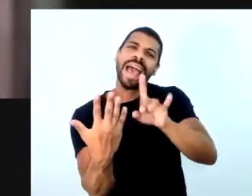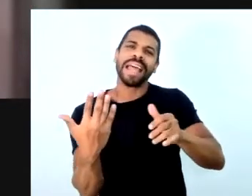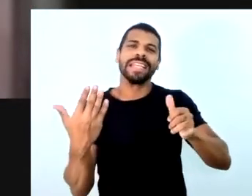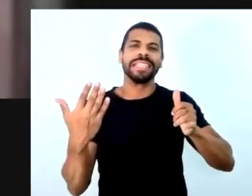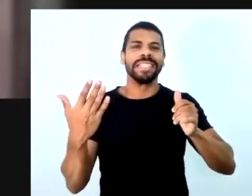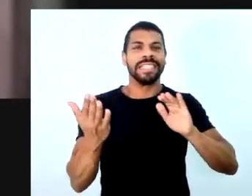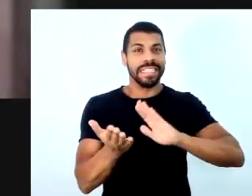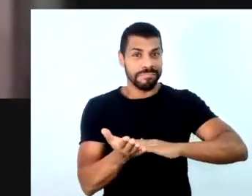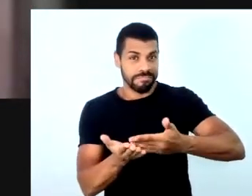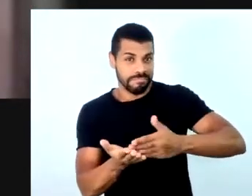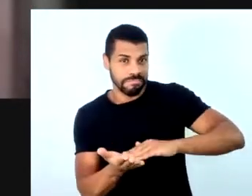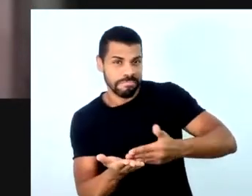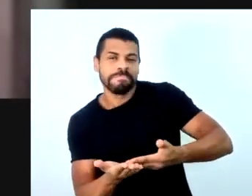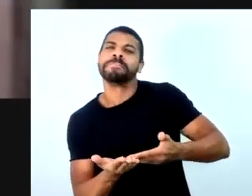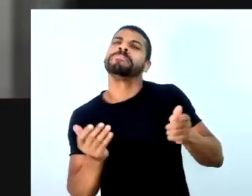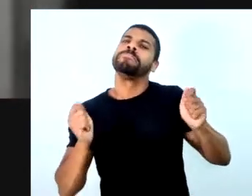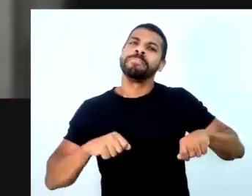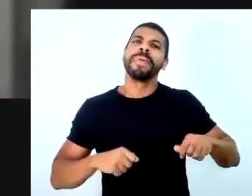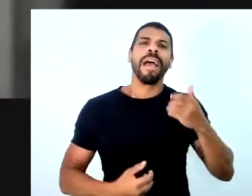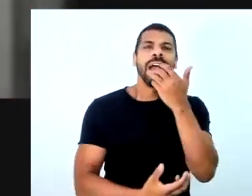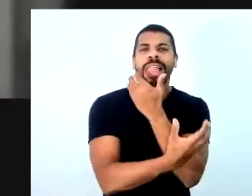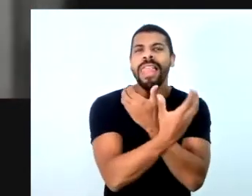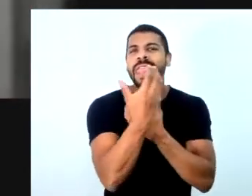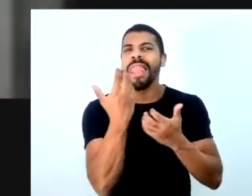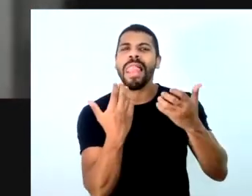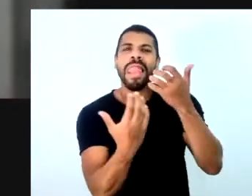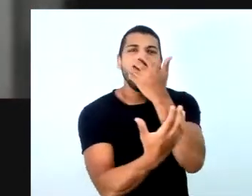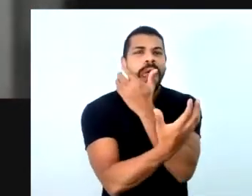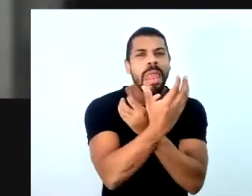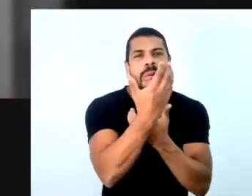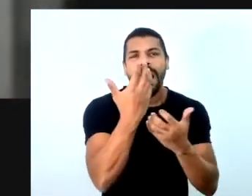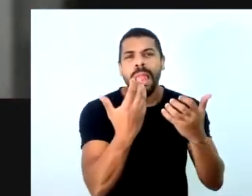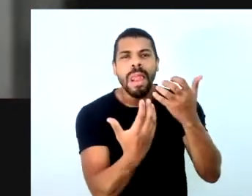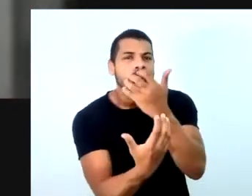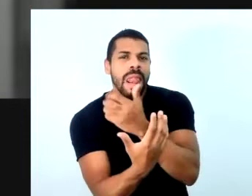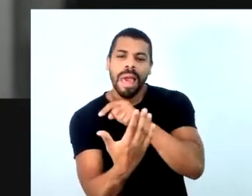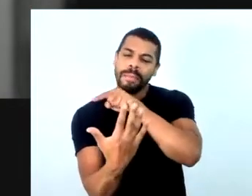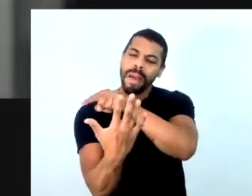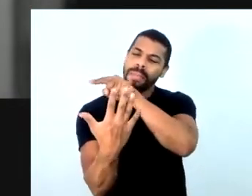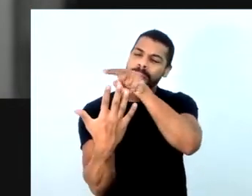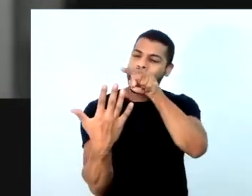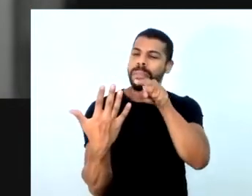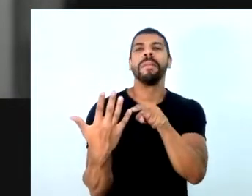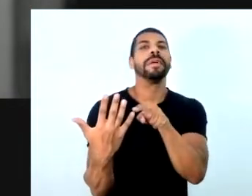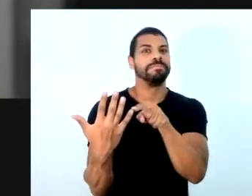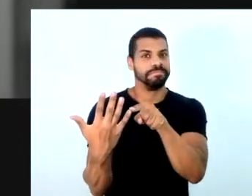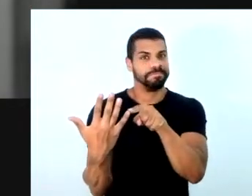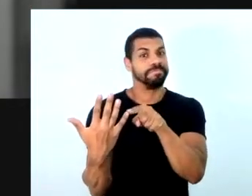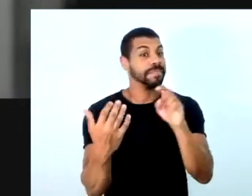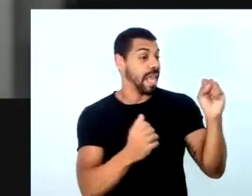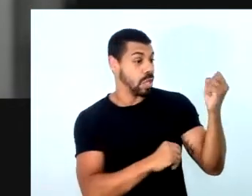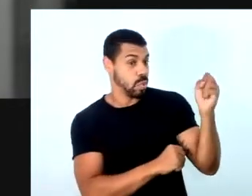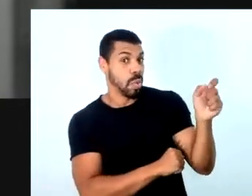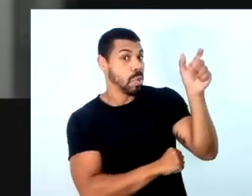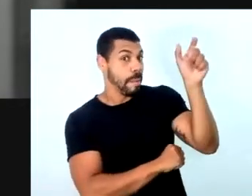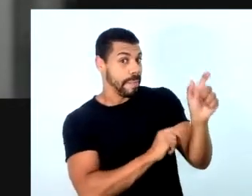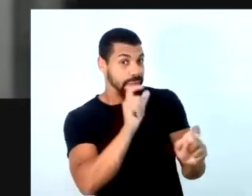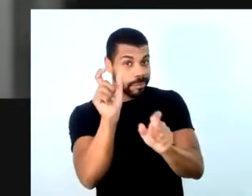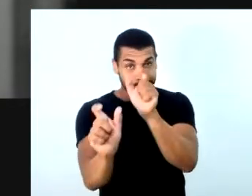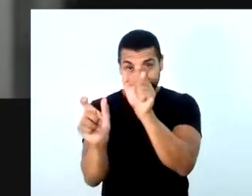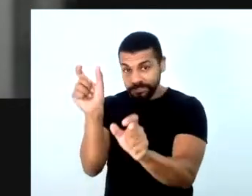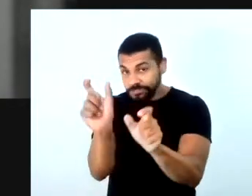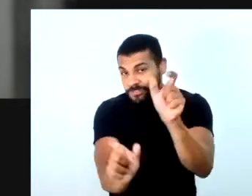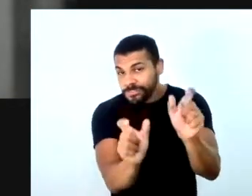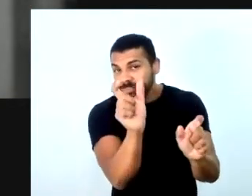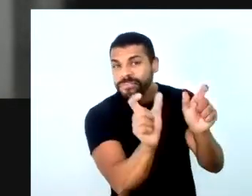peculiaridade de cada uma na arte de interpretar, na arte de cantar, o que cada uma, né, trazia de seu, de particular,